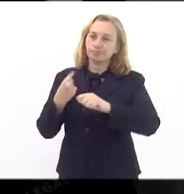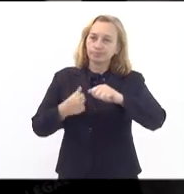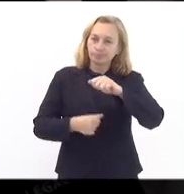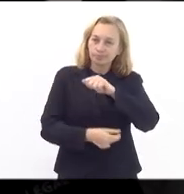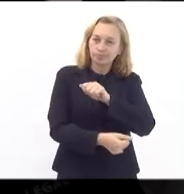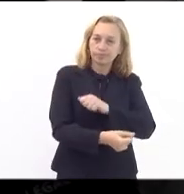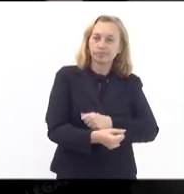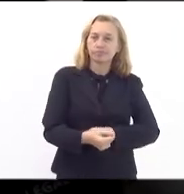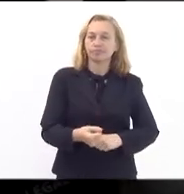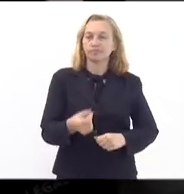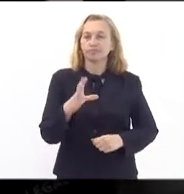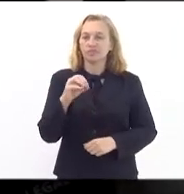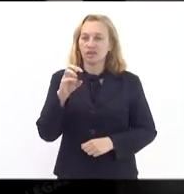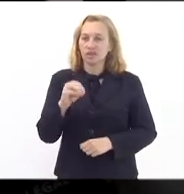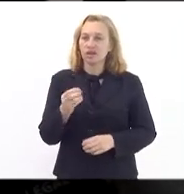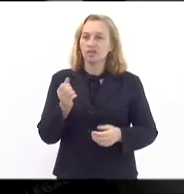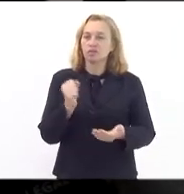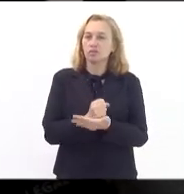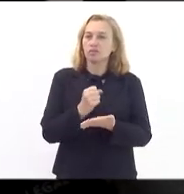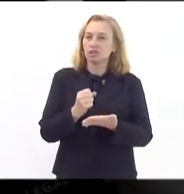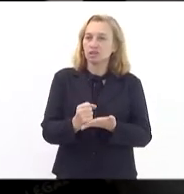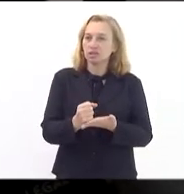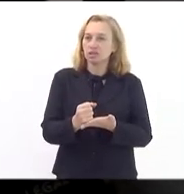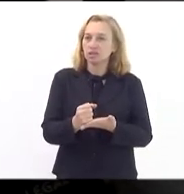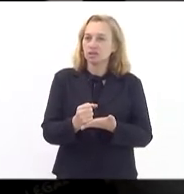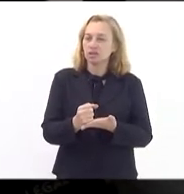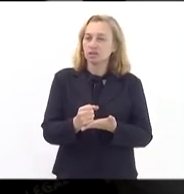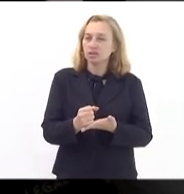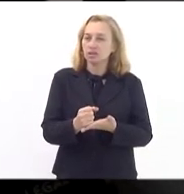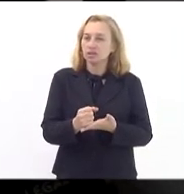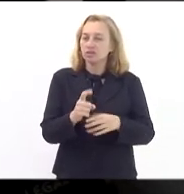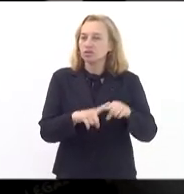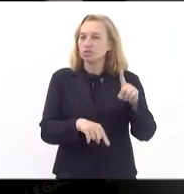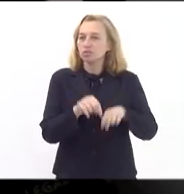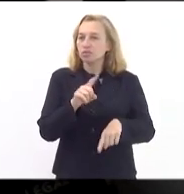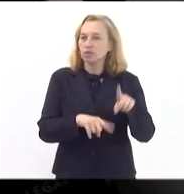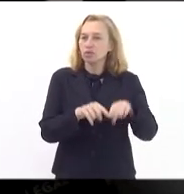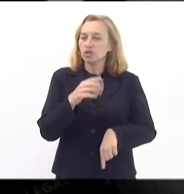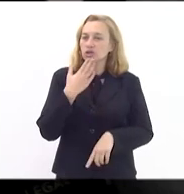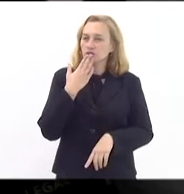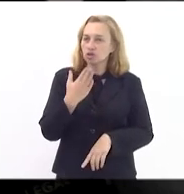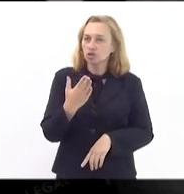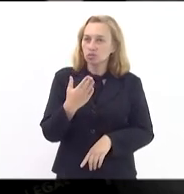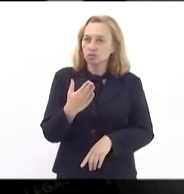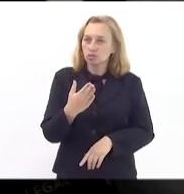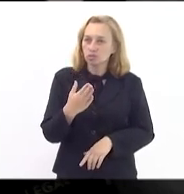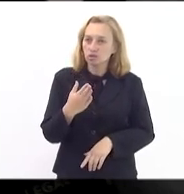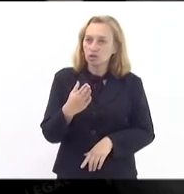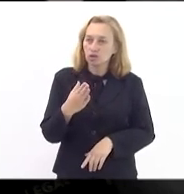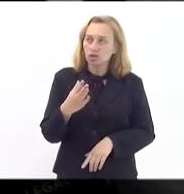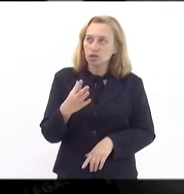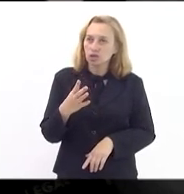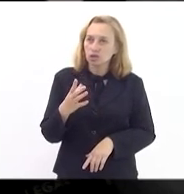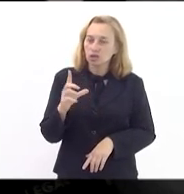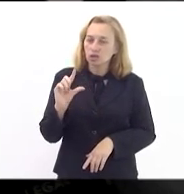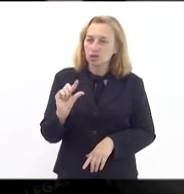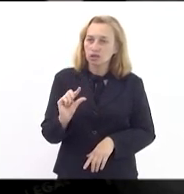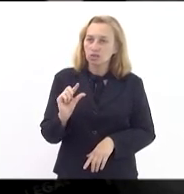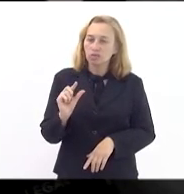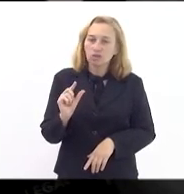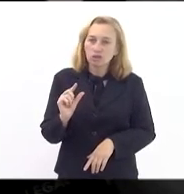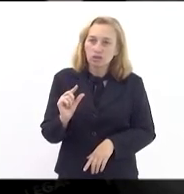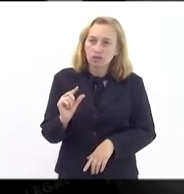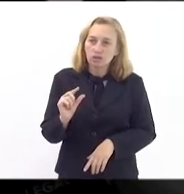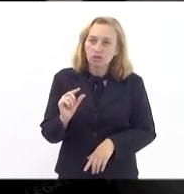cabos contratamos um equipamento que a tipo aquele tanto usam só que eu me irrito a fusão tá fazendo esse